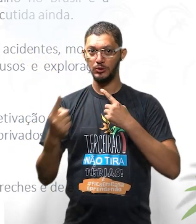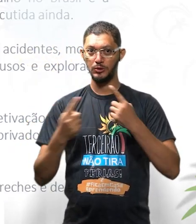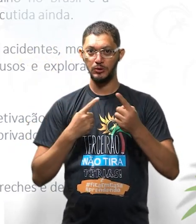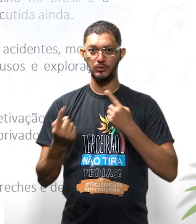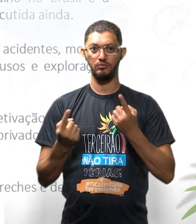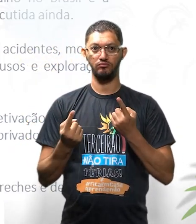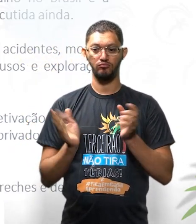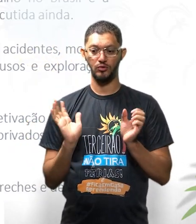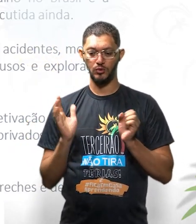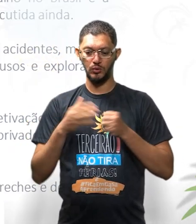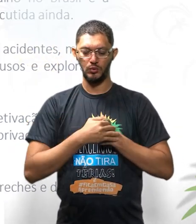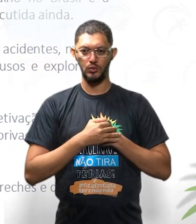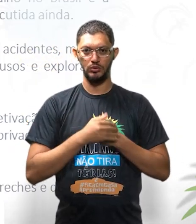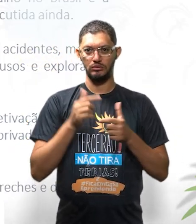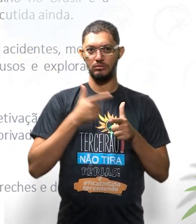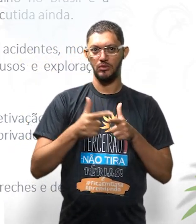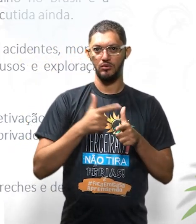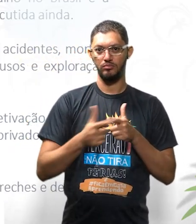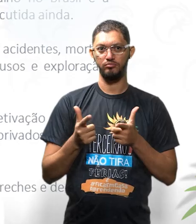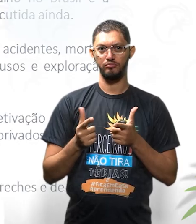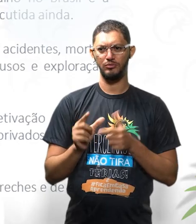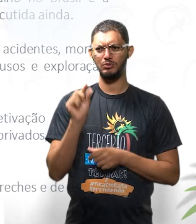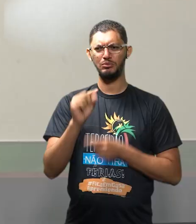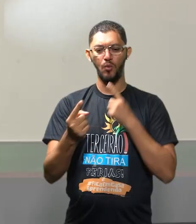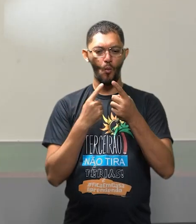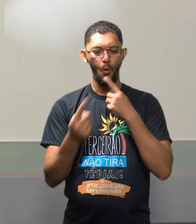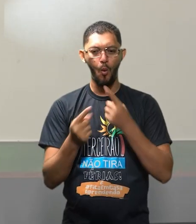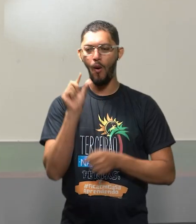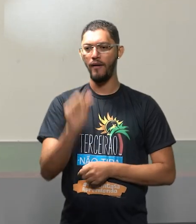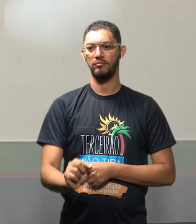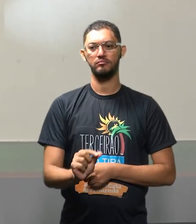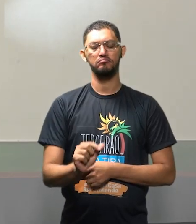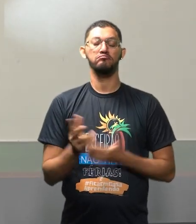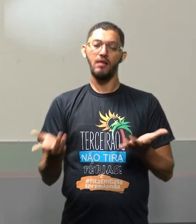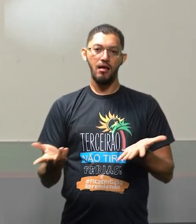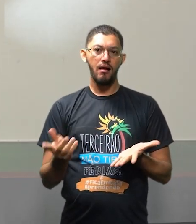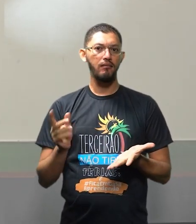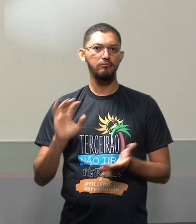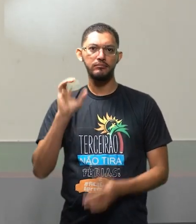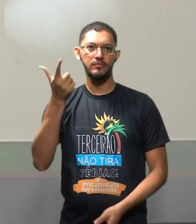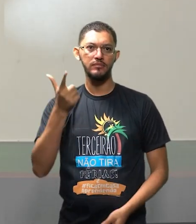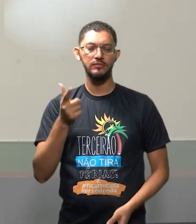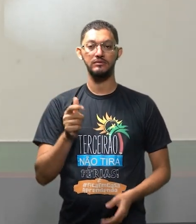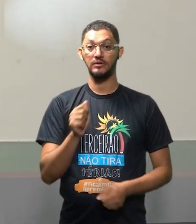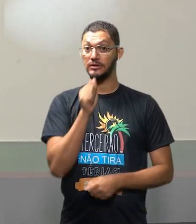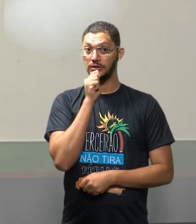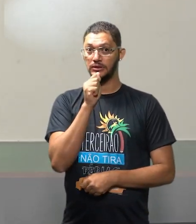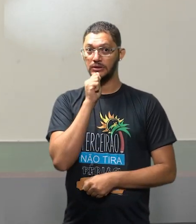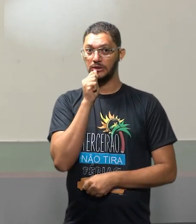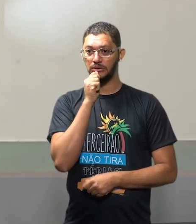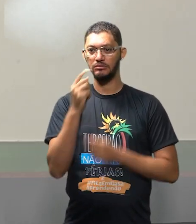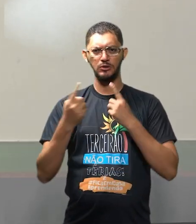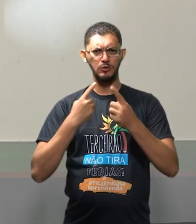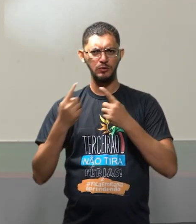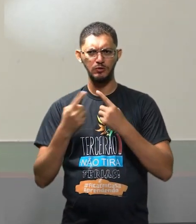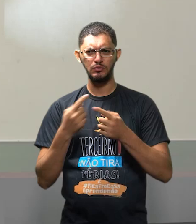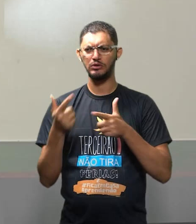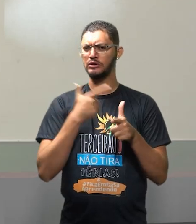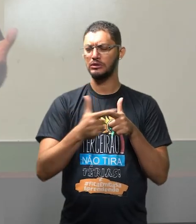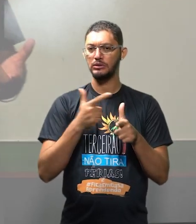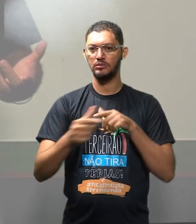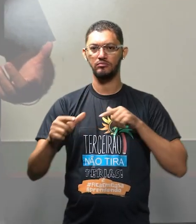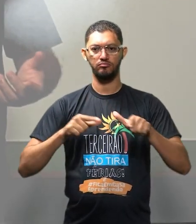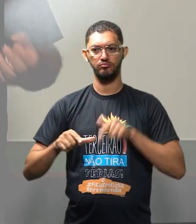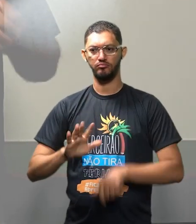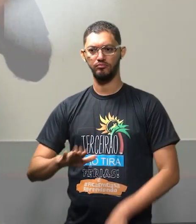face oculta dessa situação é pouco discutida ainda. Faz sentido. Ainda se discute muito pouco essa problemática do